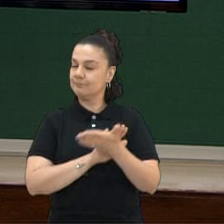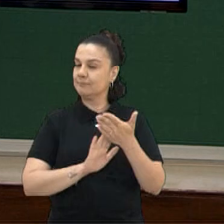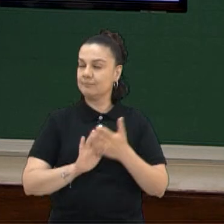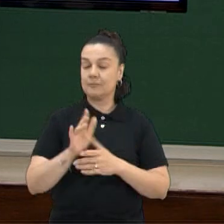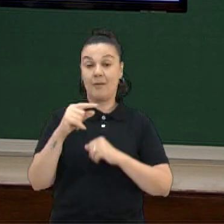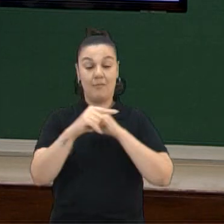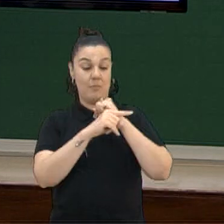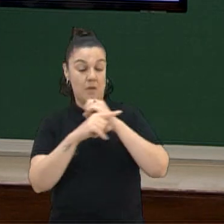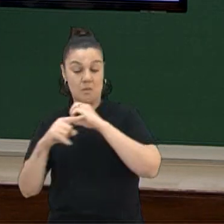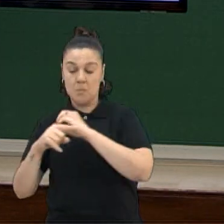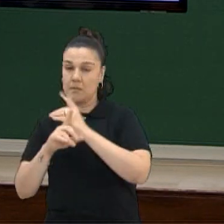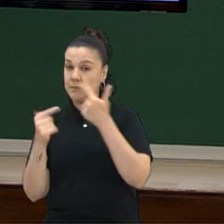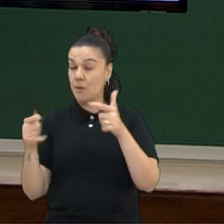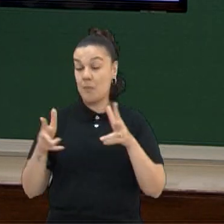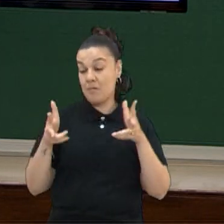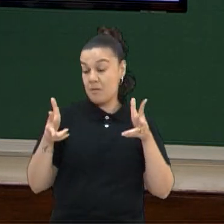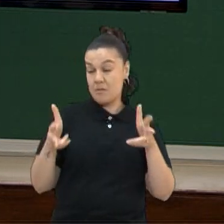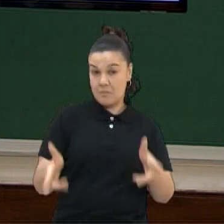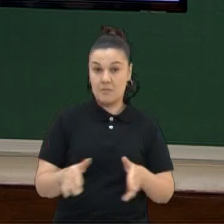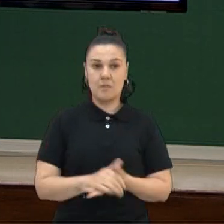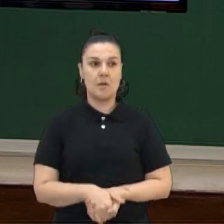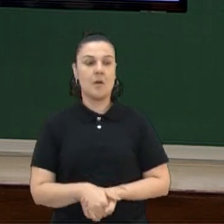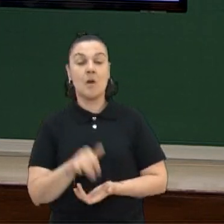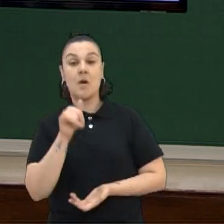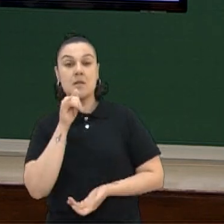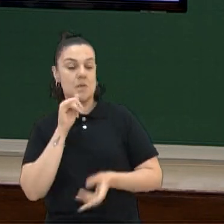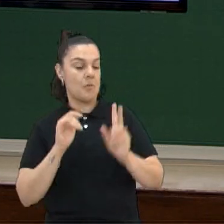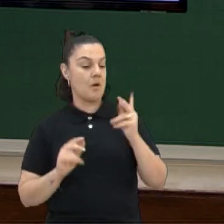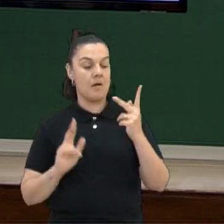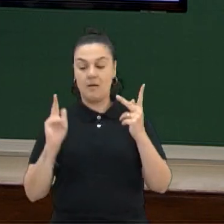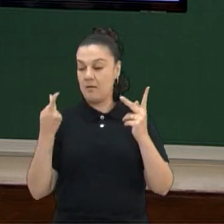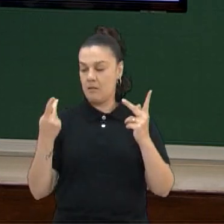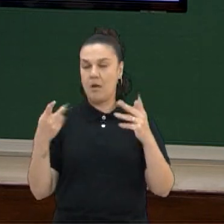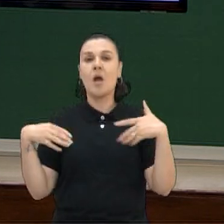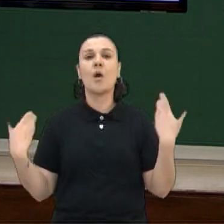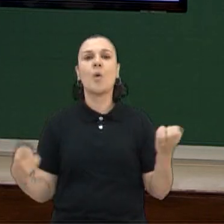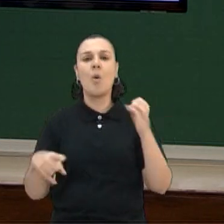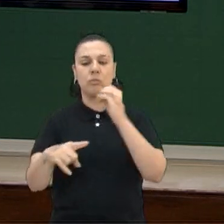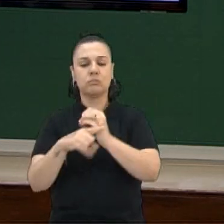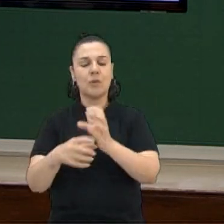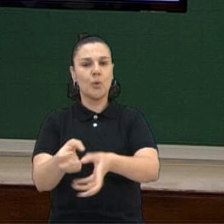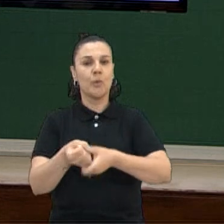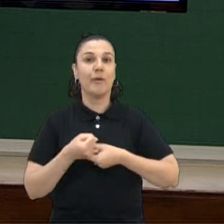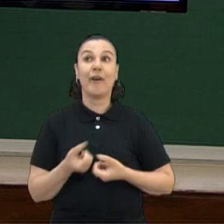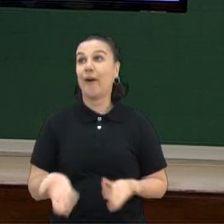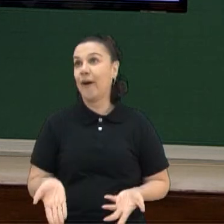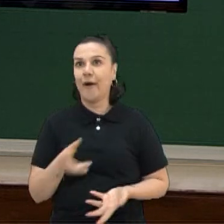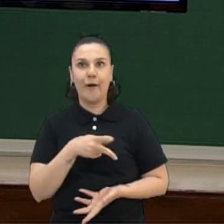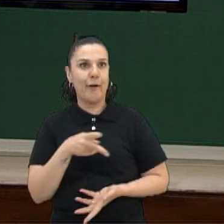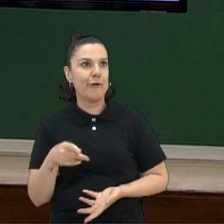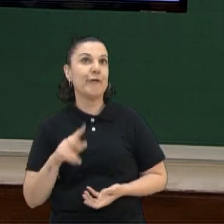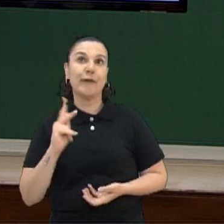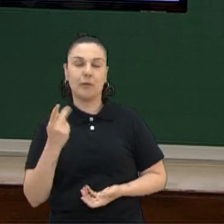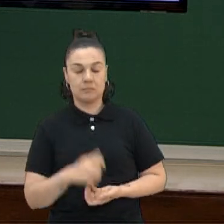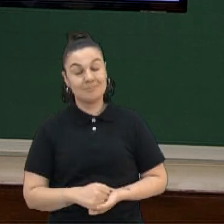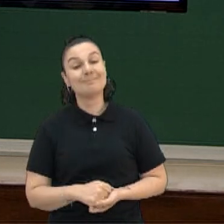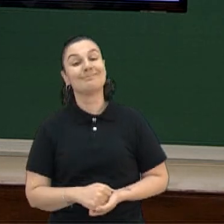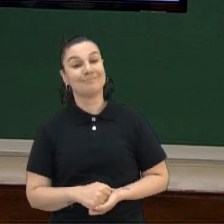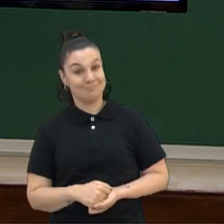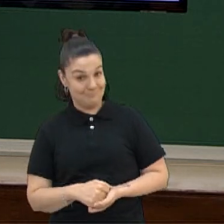de eletronegatividade. Concordam comigo? Entre o hidrogênio e o hidrogênio, quem que é mais eletronegativo? Professor, o